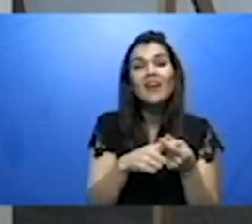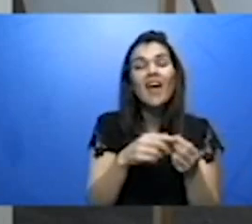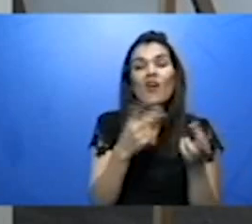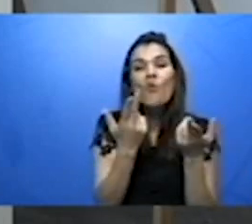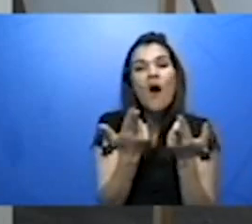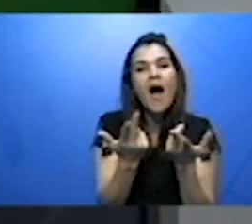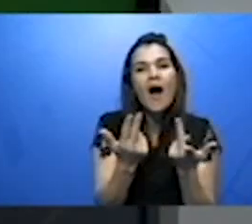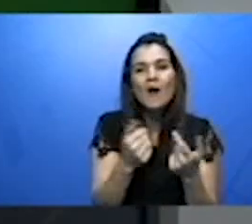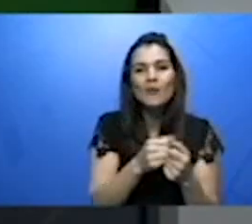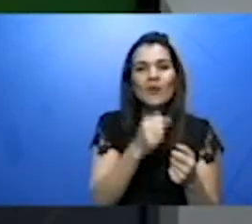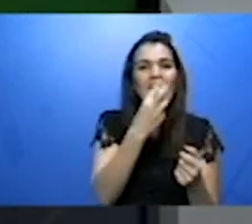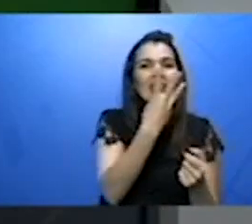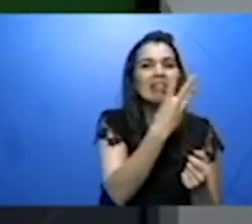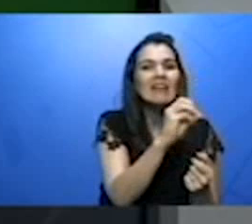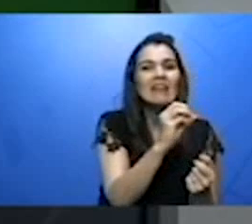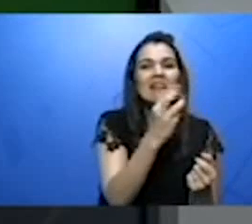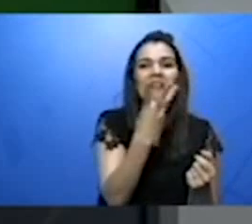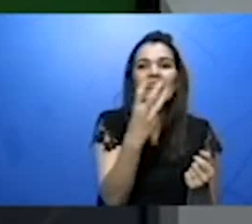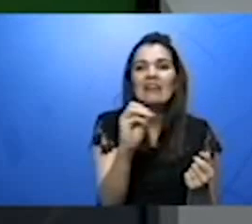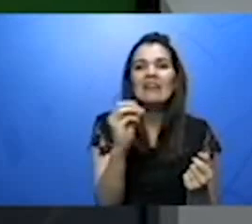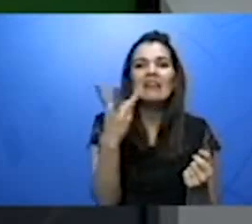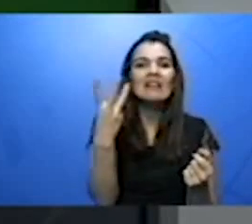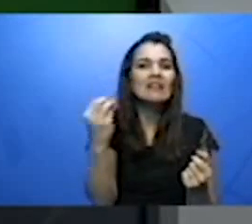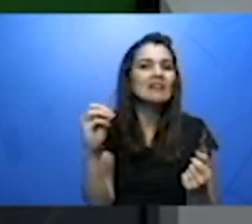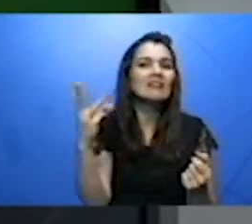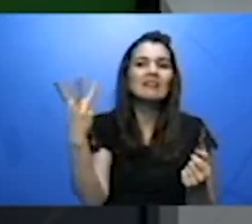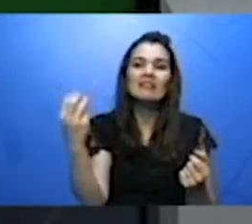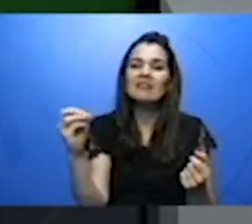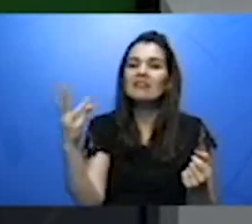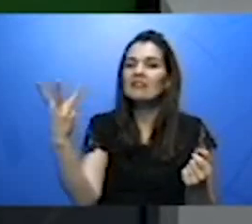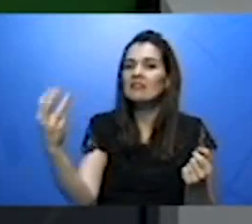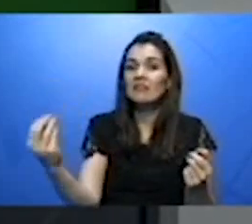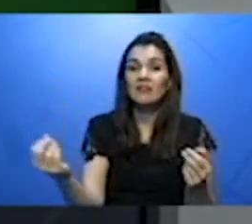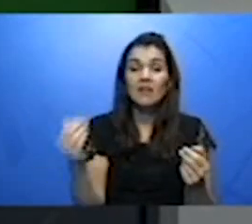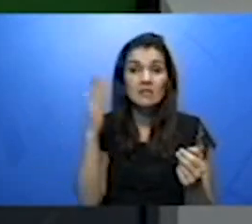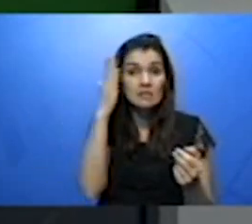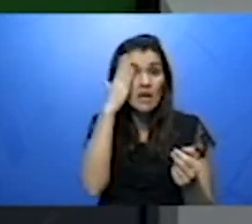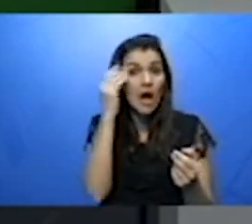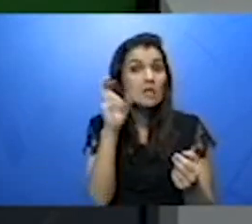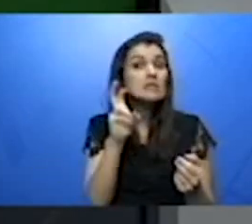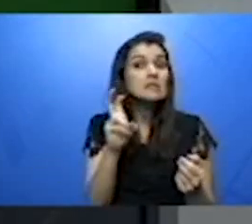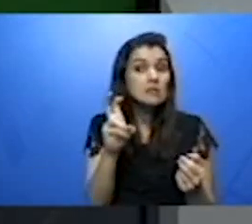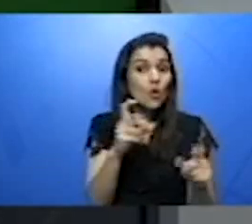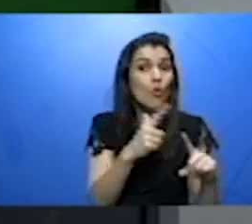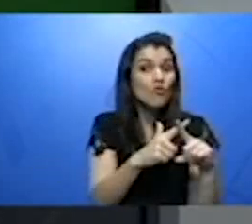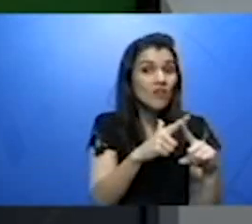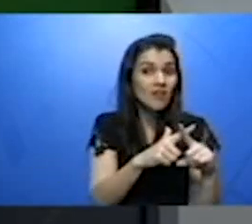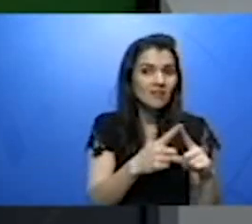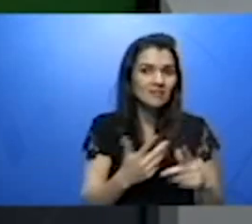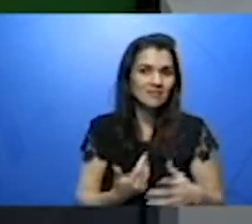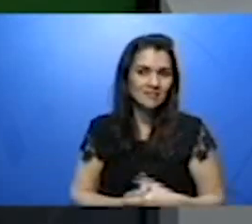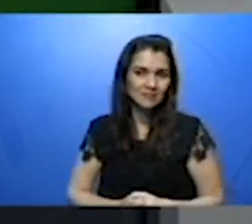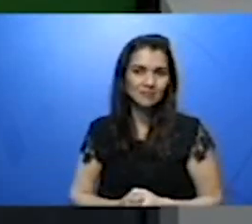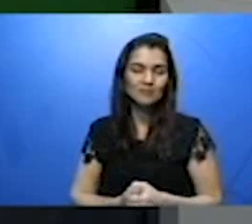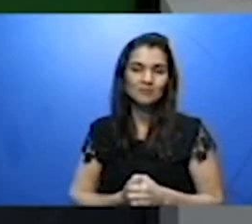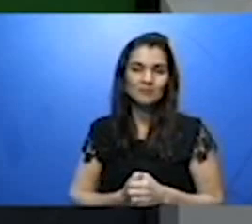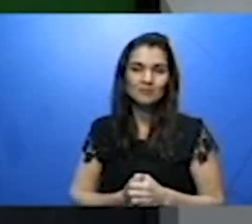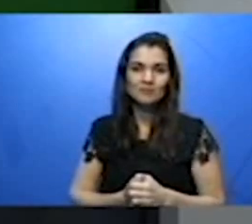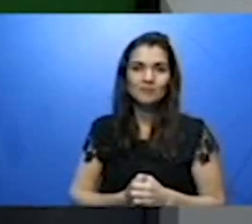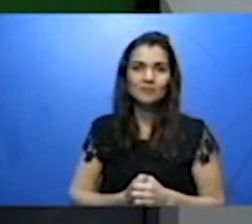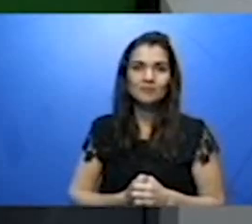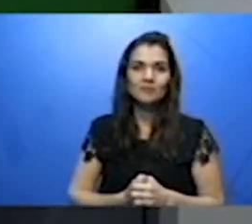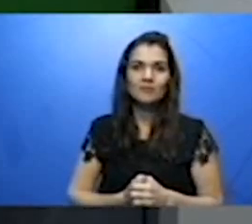também igual 30 mais 30 mais 30 mais 30 mais 30 e eu sei que são cinco vezes que aparece o 30 aqui